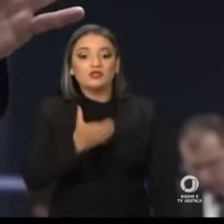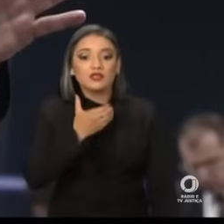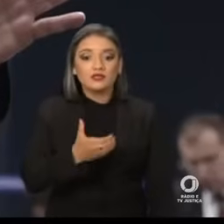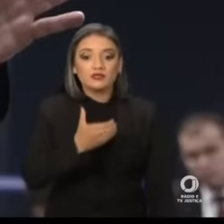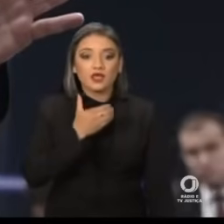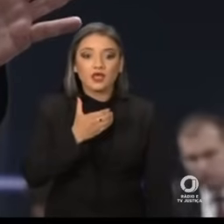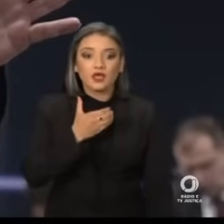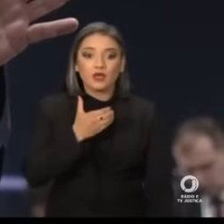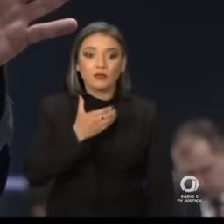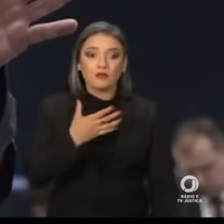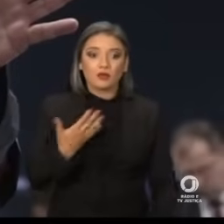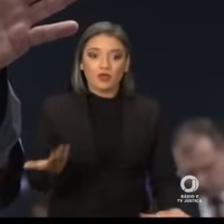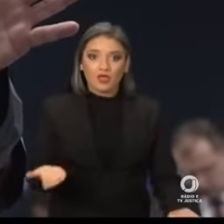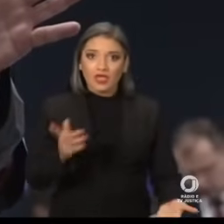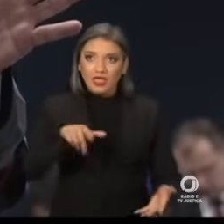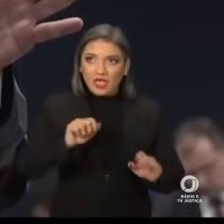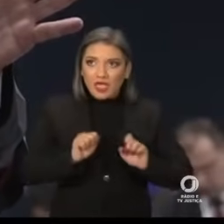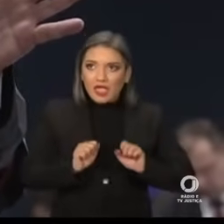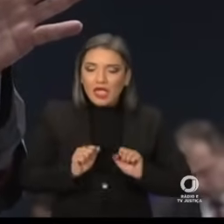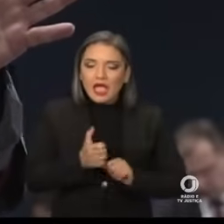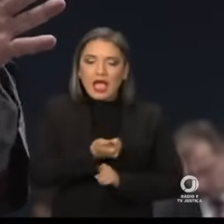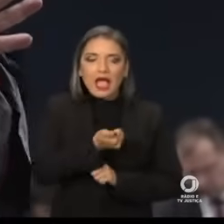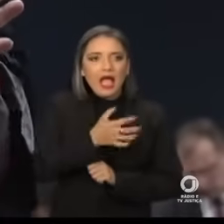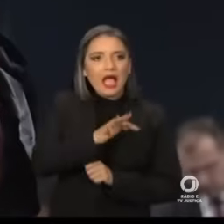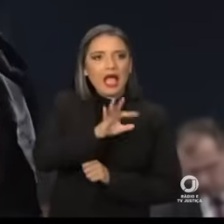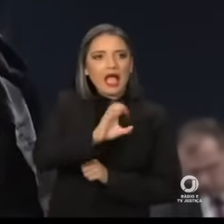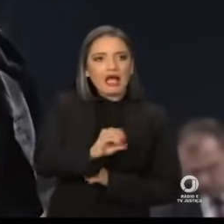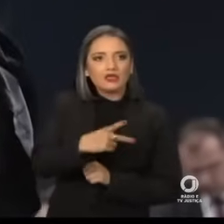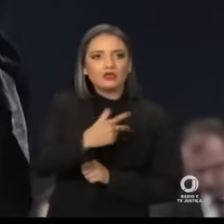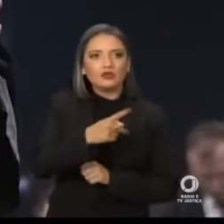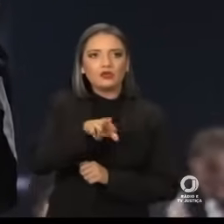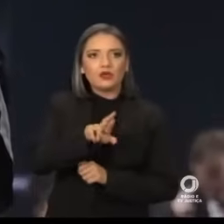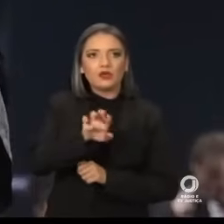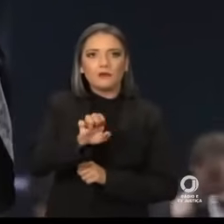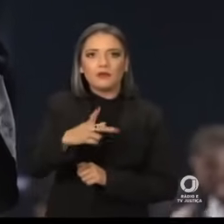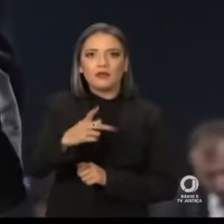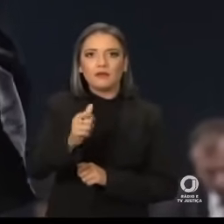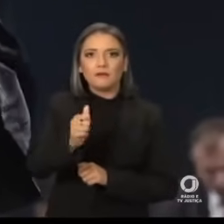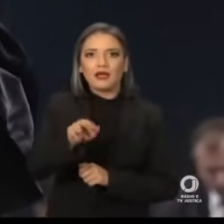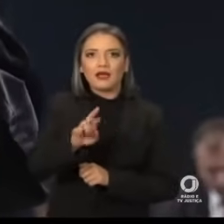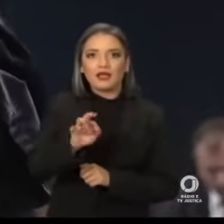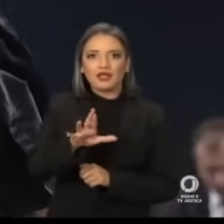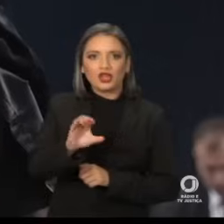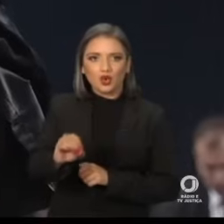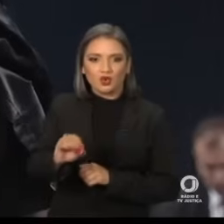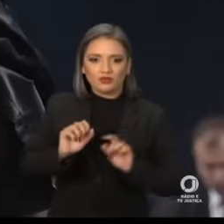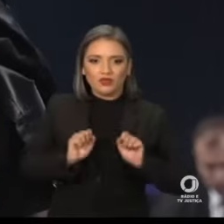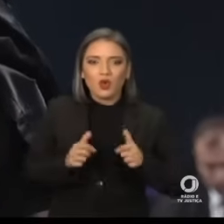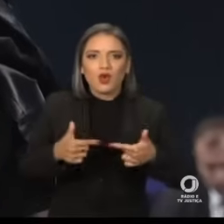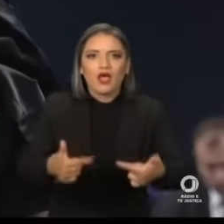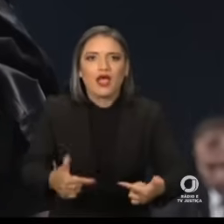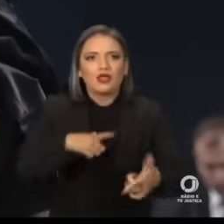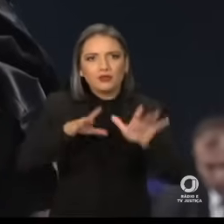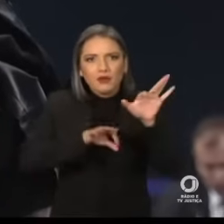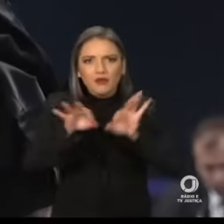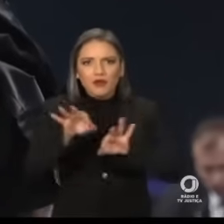tem que ser considerado um ato preparatório, mas isso fere o princípio da taxatividade, a pedra de toque do direito penal.